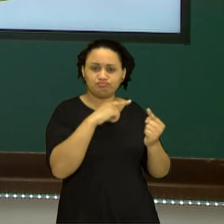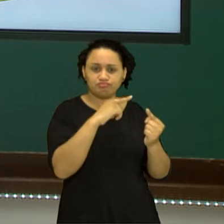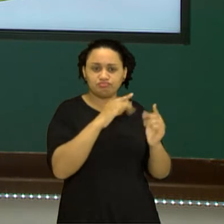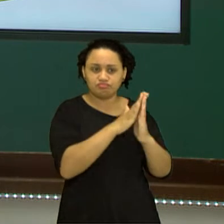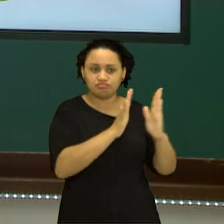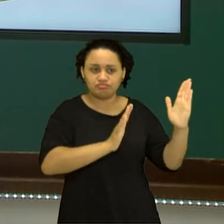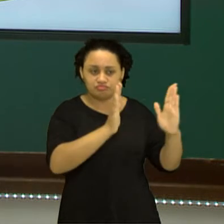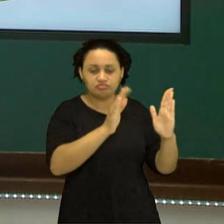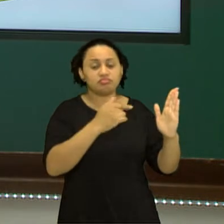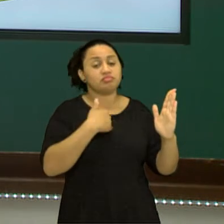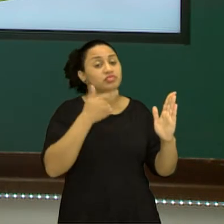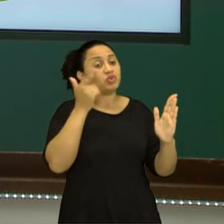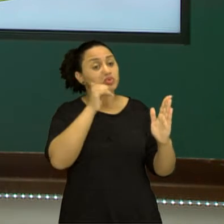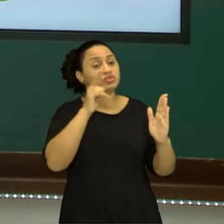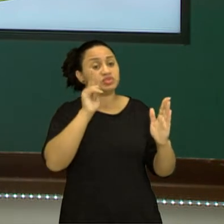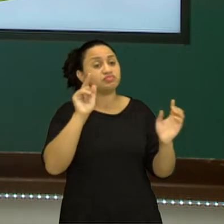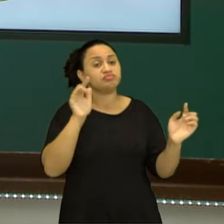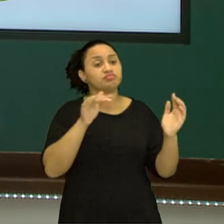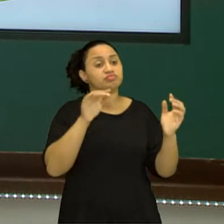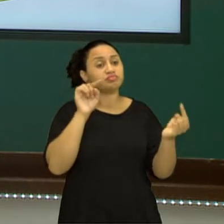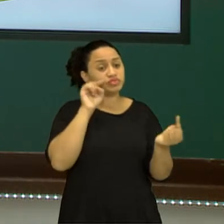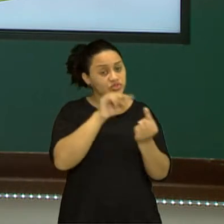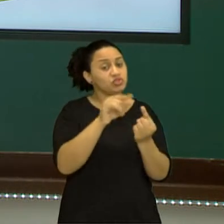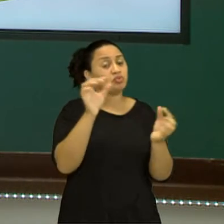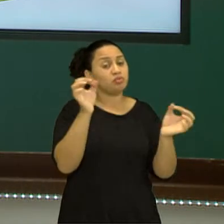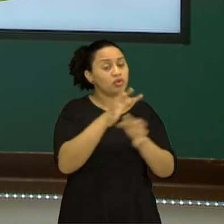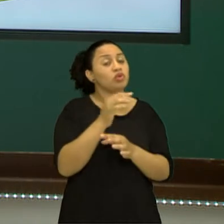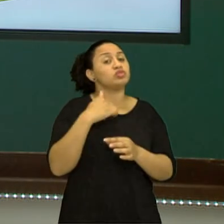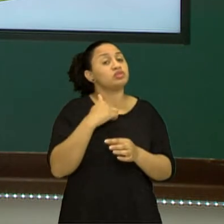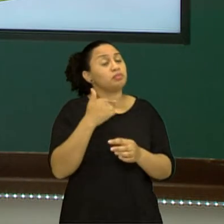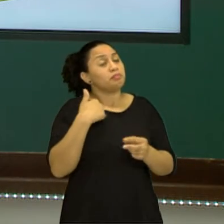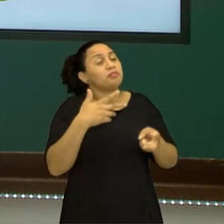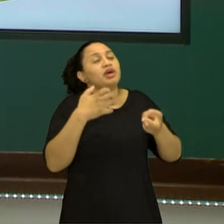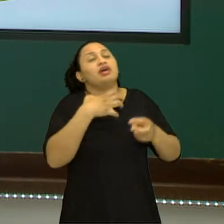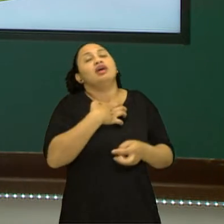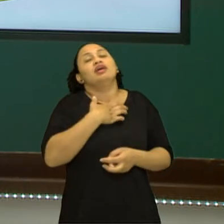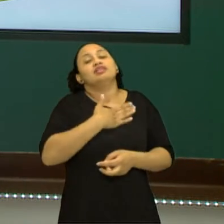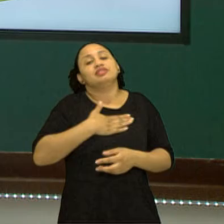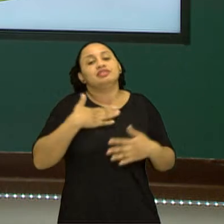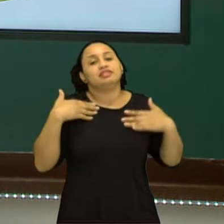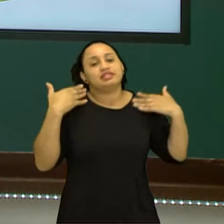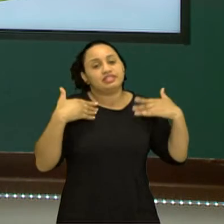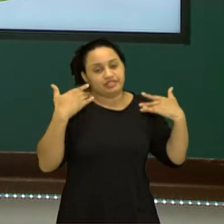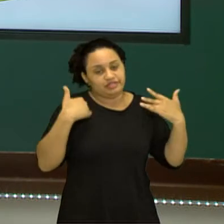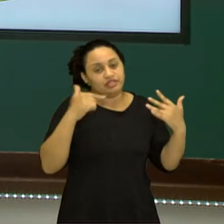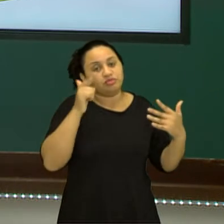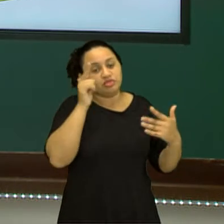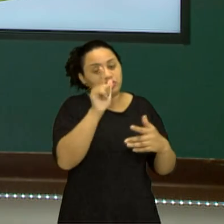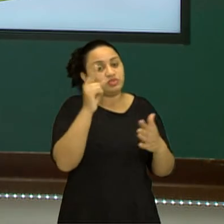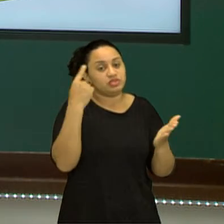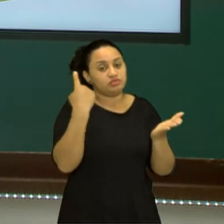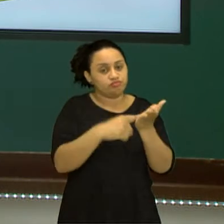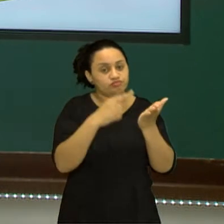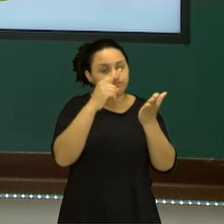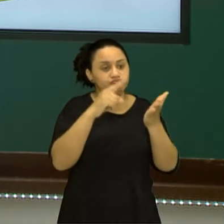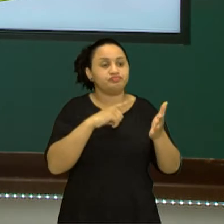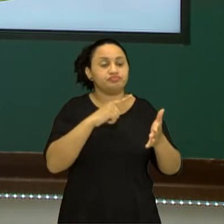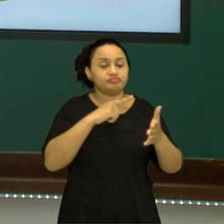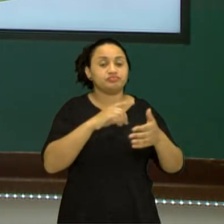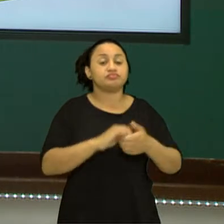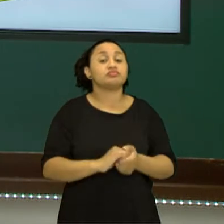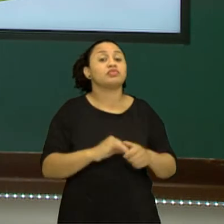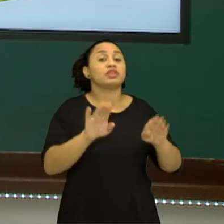Para quando a gente cumprir a meta, a gente ter aquela satisfação que a gente cumpriu aquilo que a gente se comprometeu com nós mesmos, né? Então,